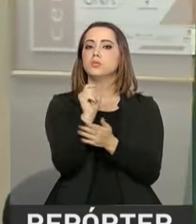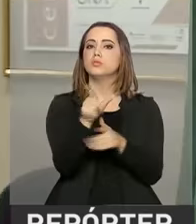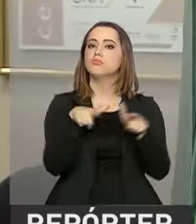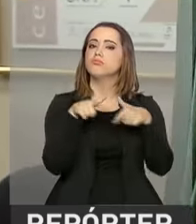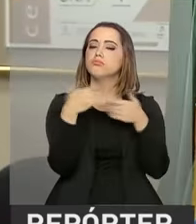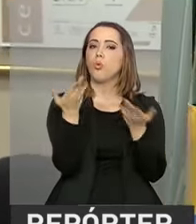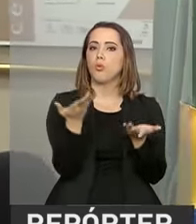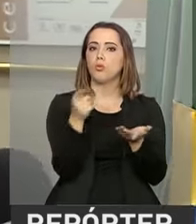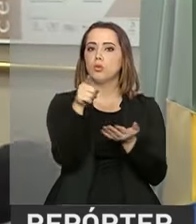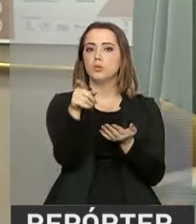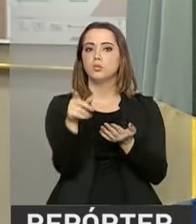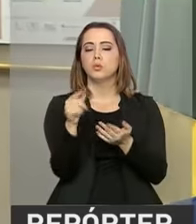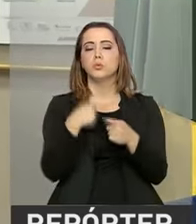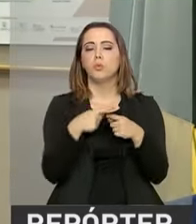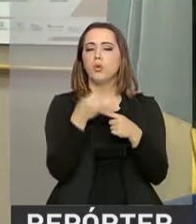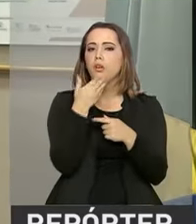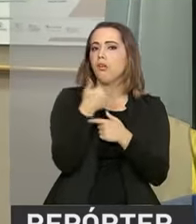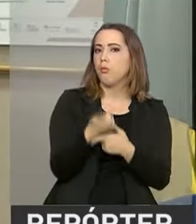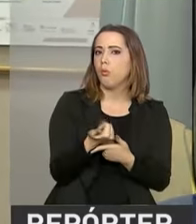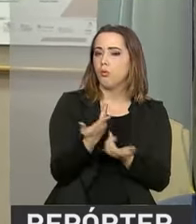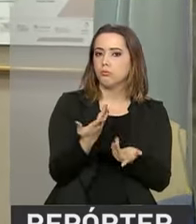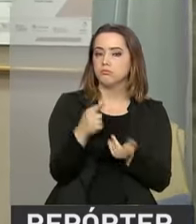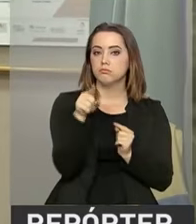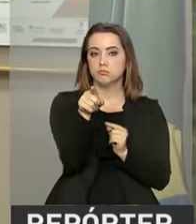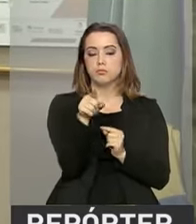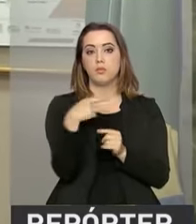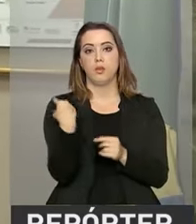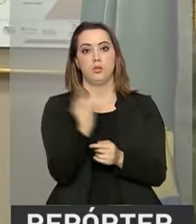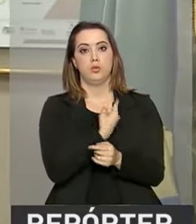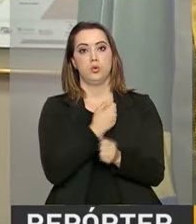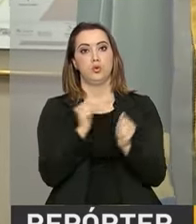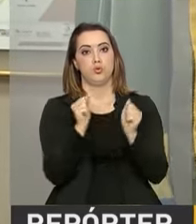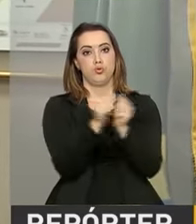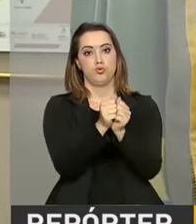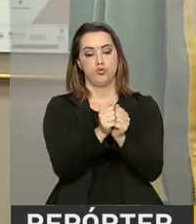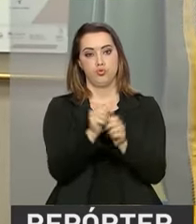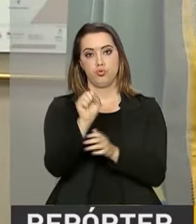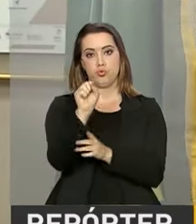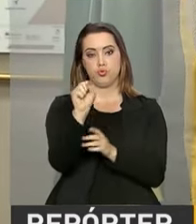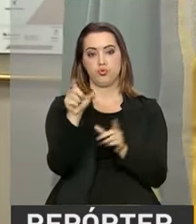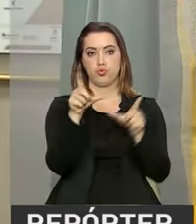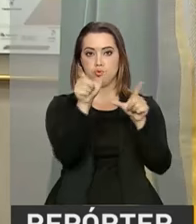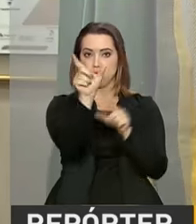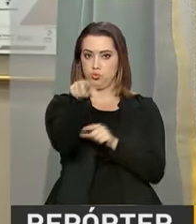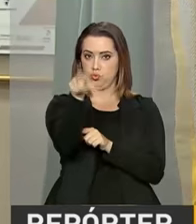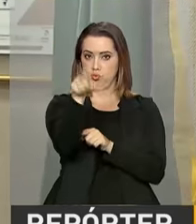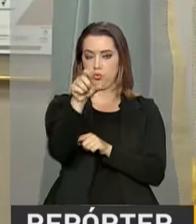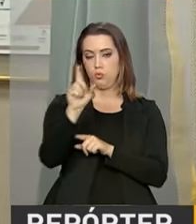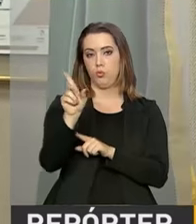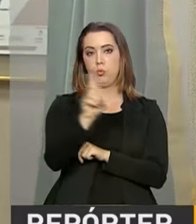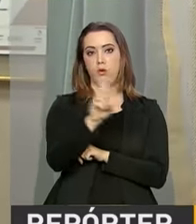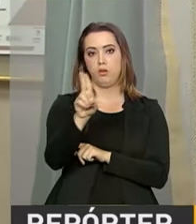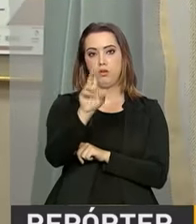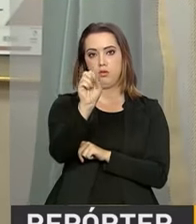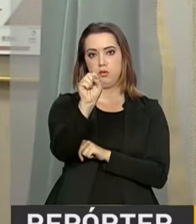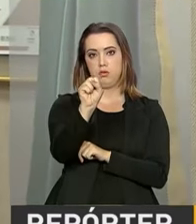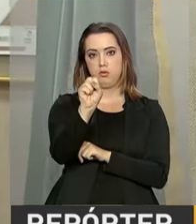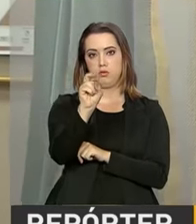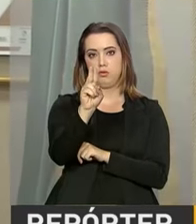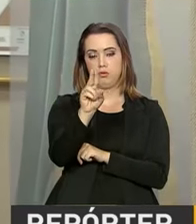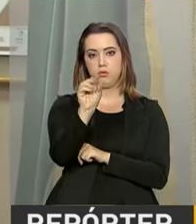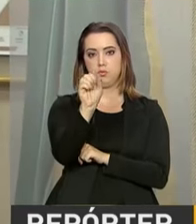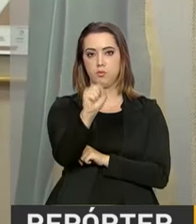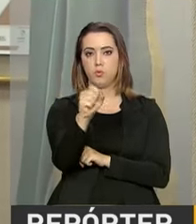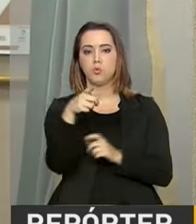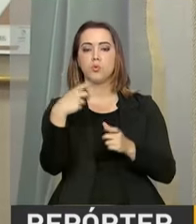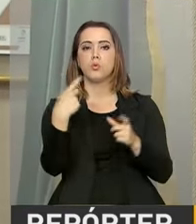e quais vantagens ela vai trazer? Nós vamos colocar junto ao cartão SUS, de modo que as áreas onde já existe